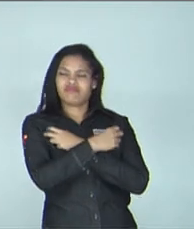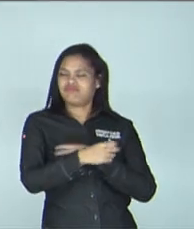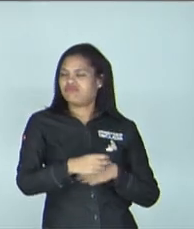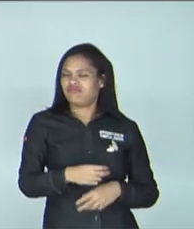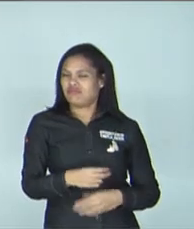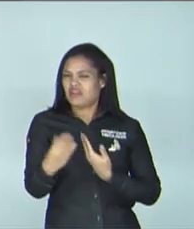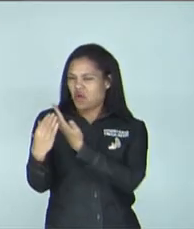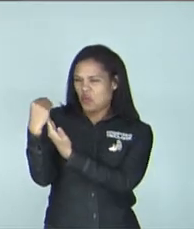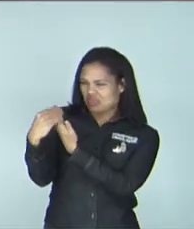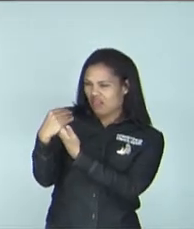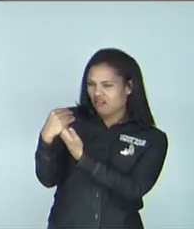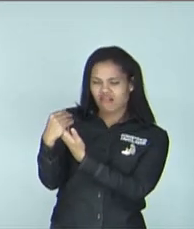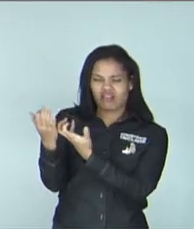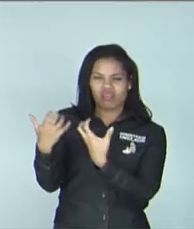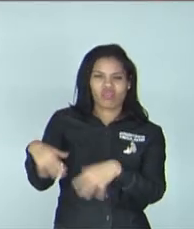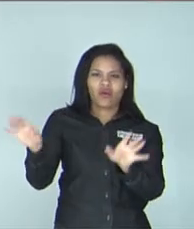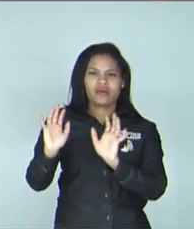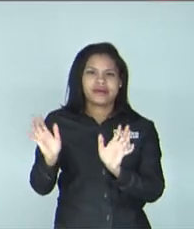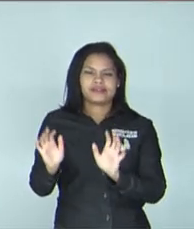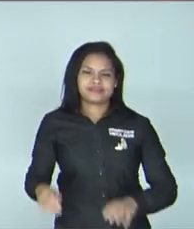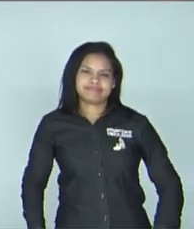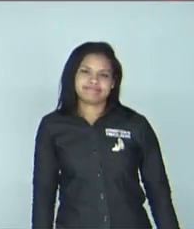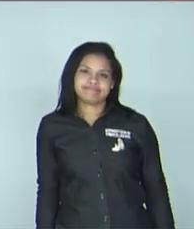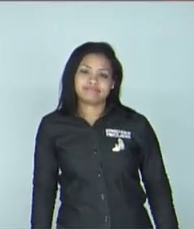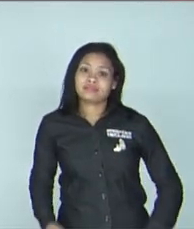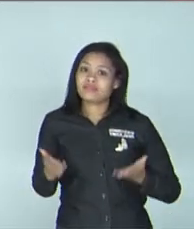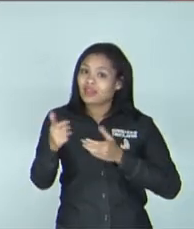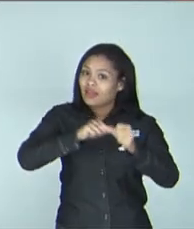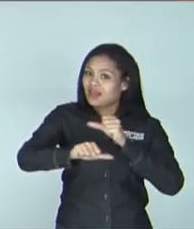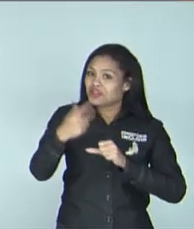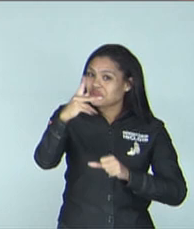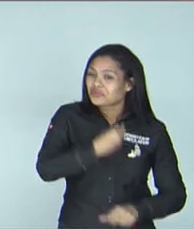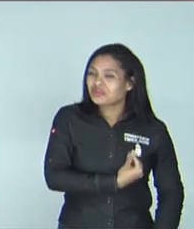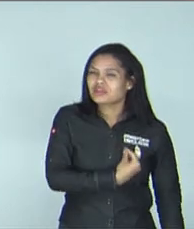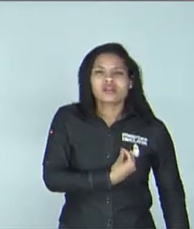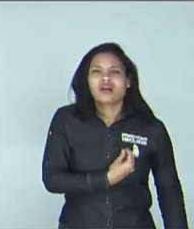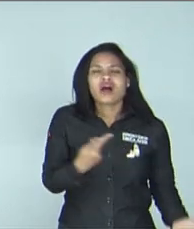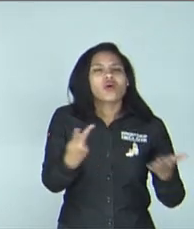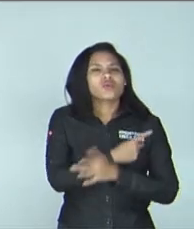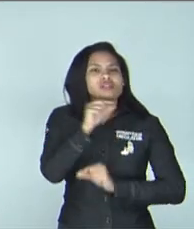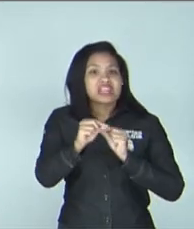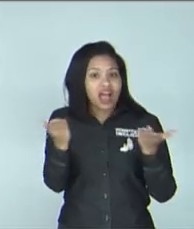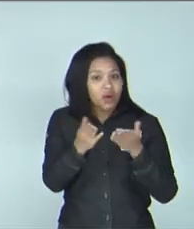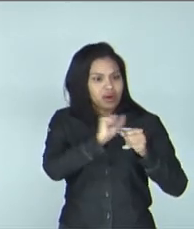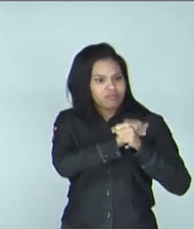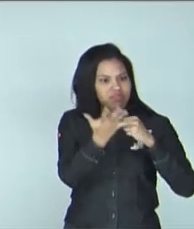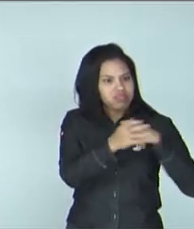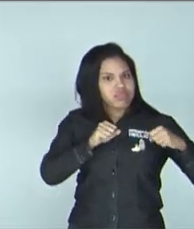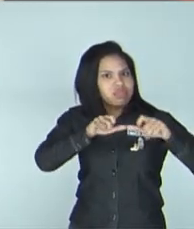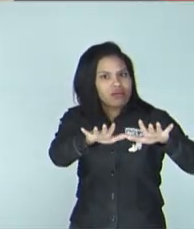coração daquele homem qual é a próxima placa que vai ter que vir para você aprender que deus é o senhor da tua vida